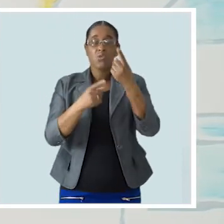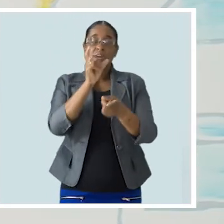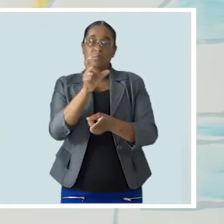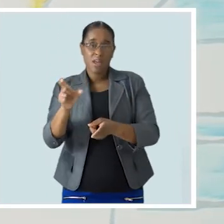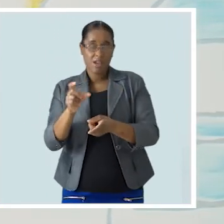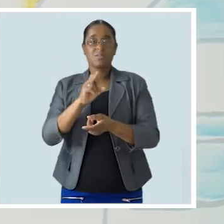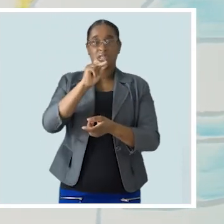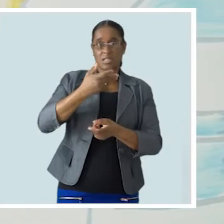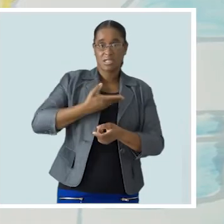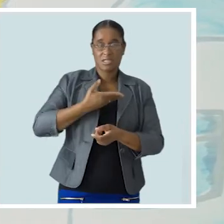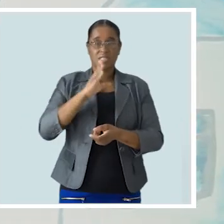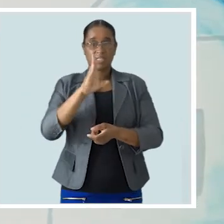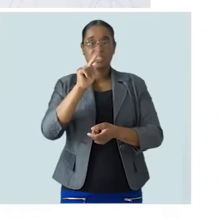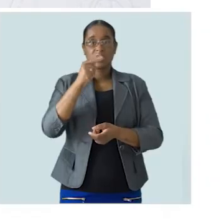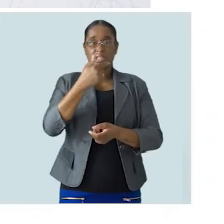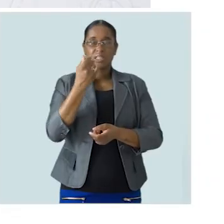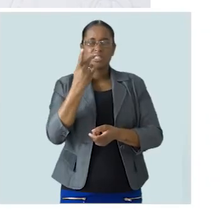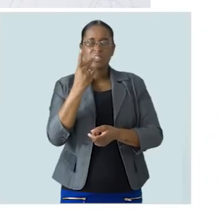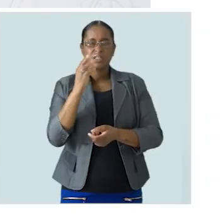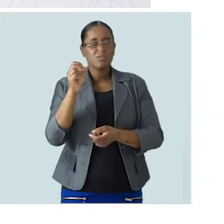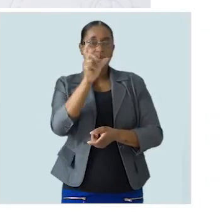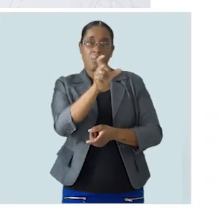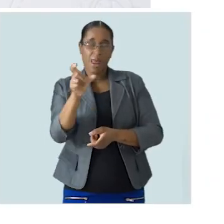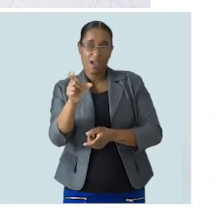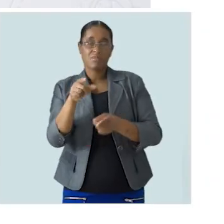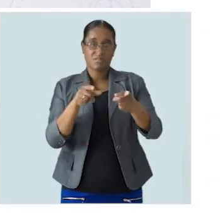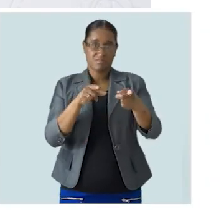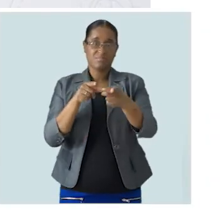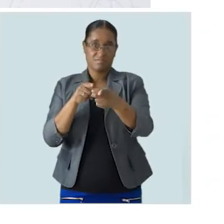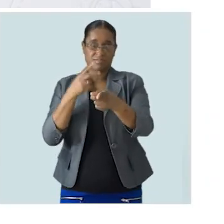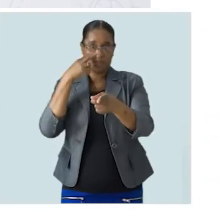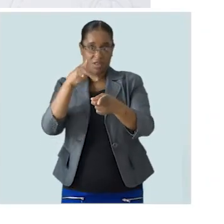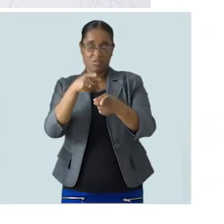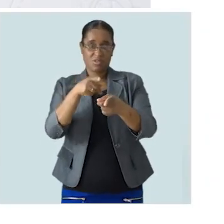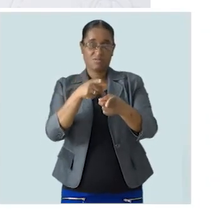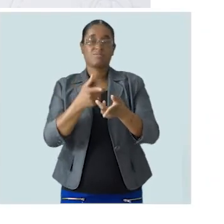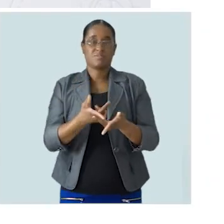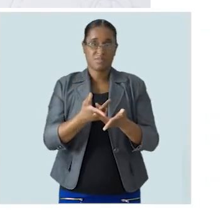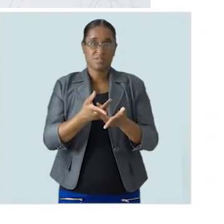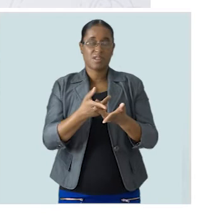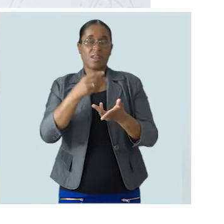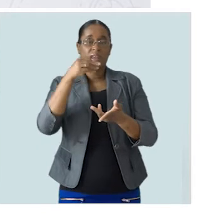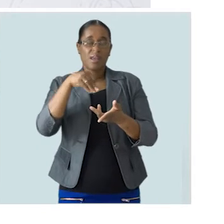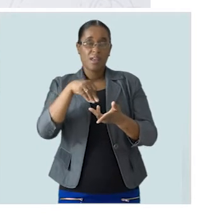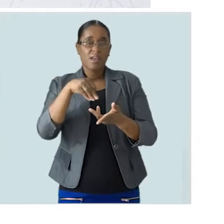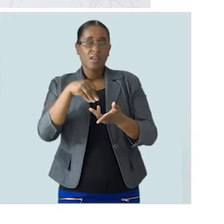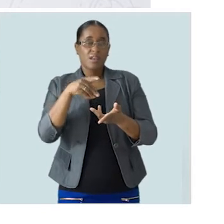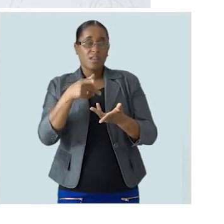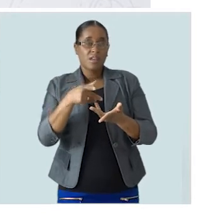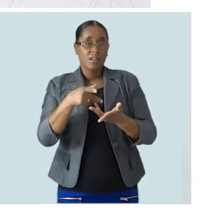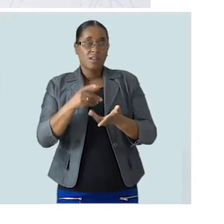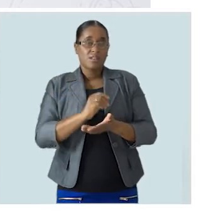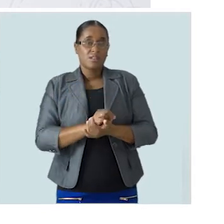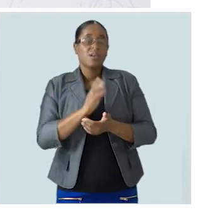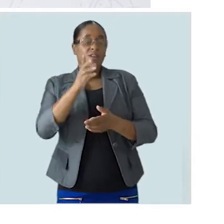sabem. Lindo, desesperado, perturbado, generosa, prestável, precioso, terrível e